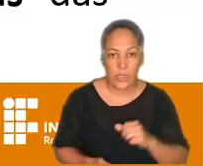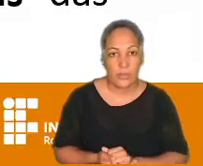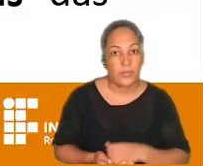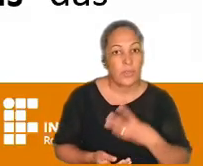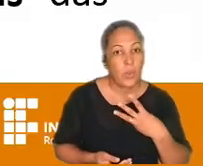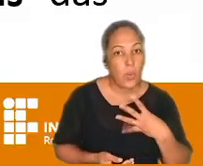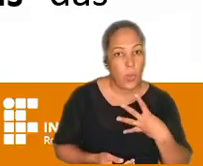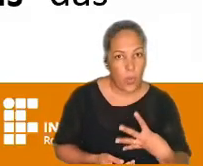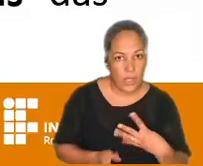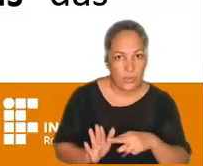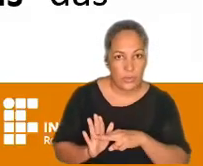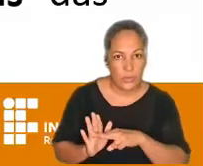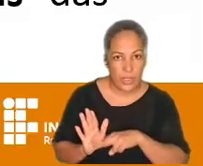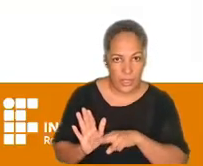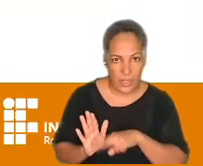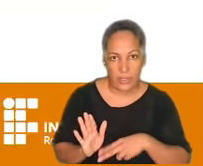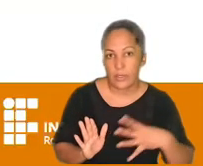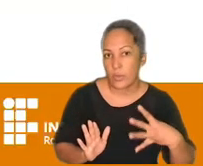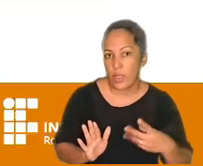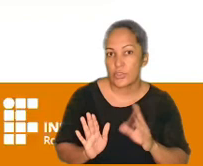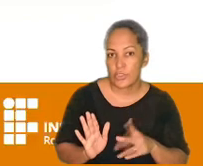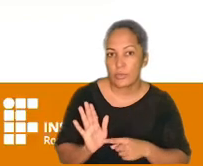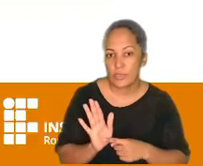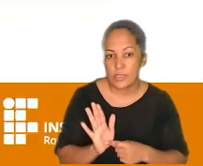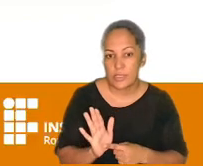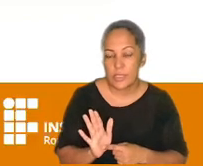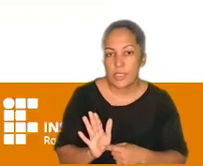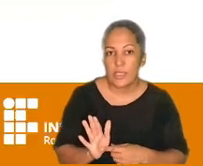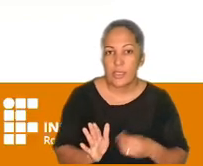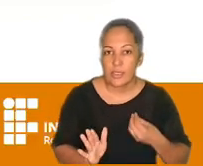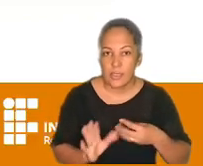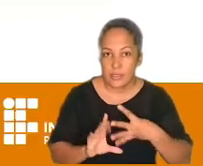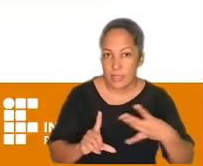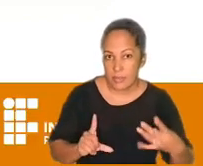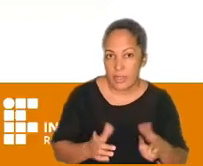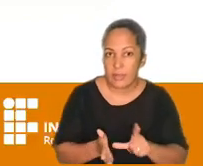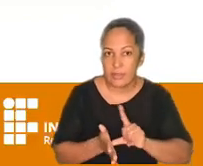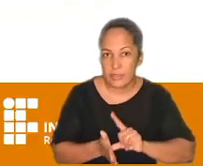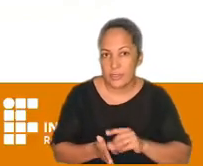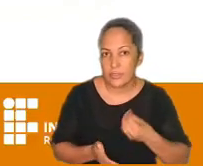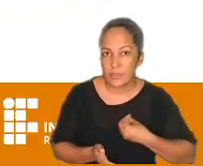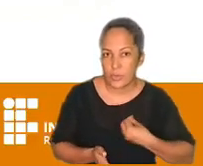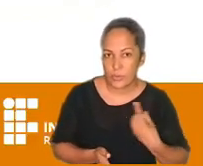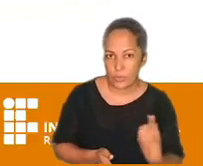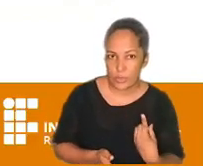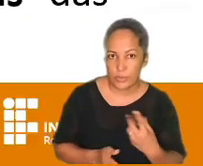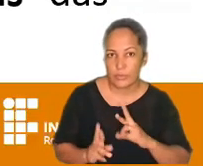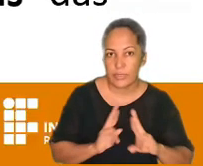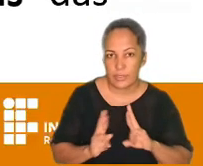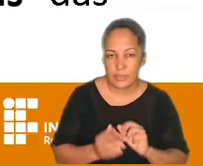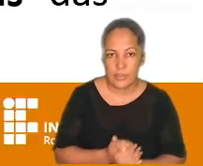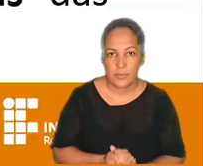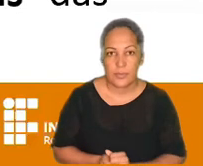4. Já as tabelas de origem ficam com 1. Como eu mostrei aqui para vocês, ó. As tabelas de origem, produto e venda ficaram com o 1 da